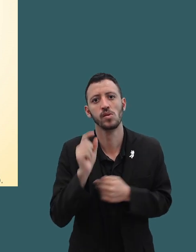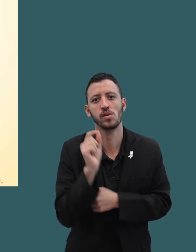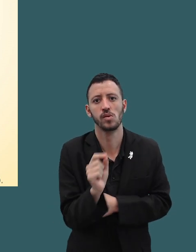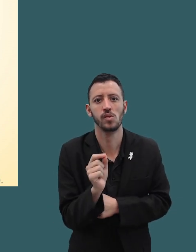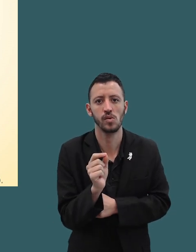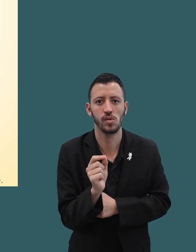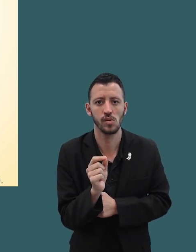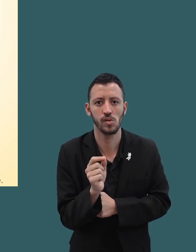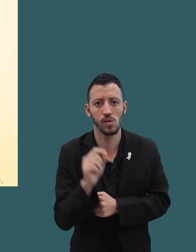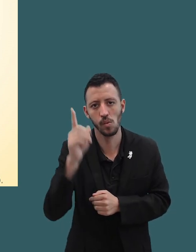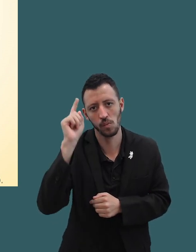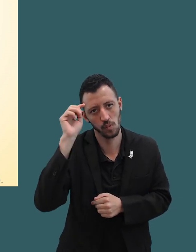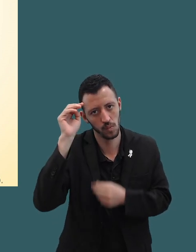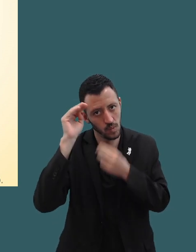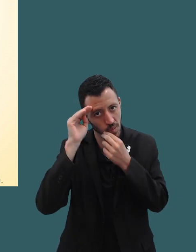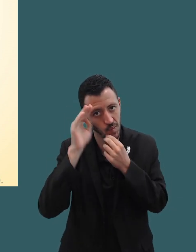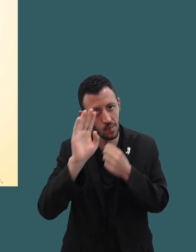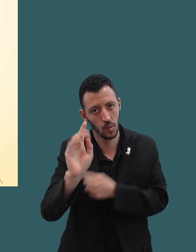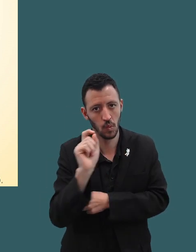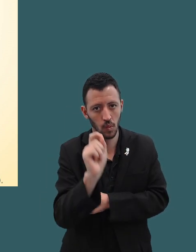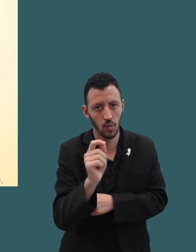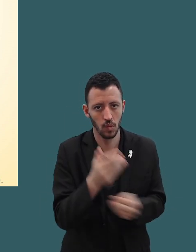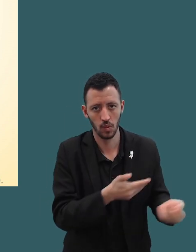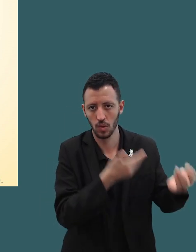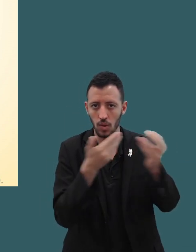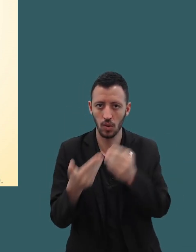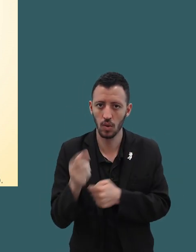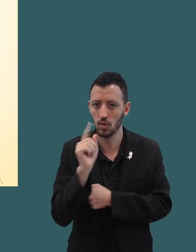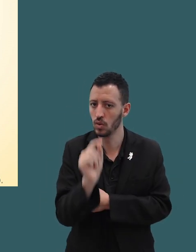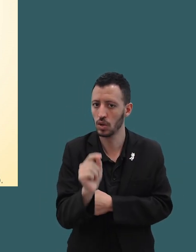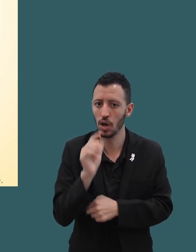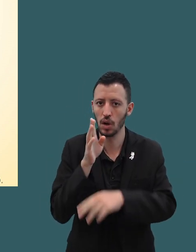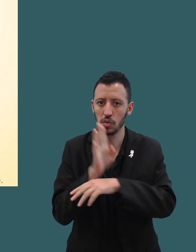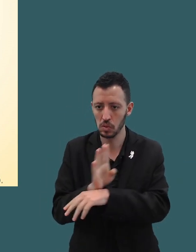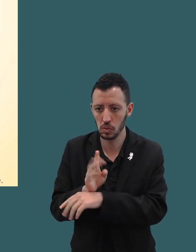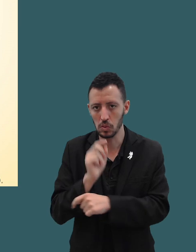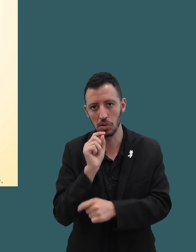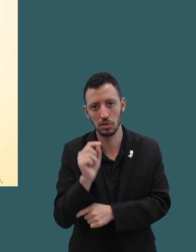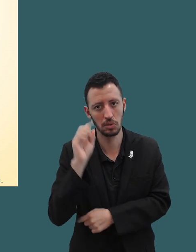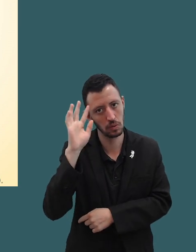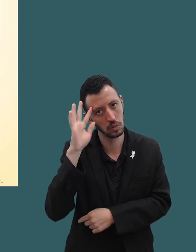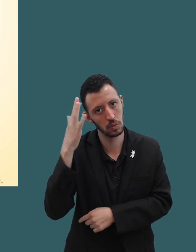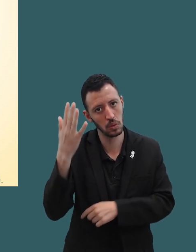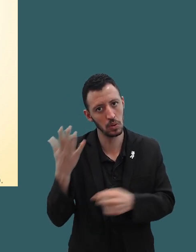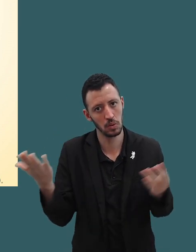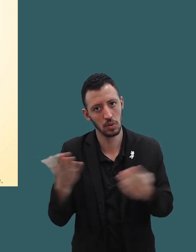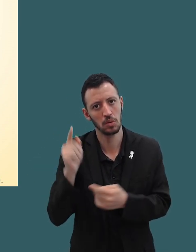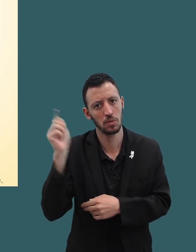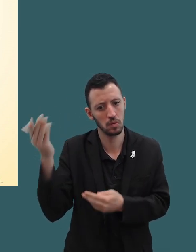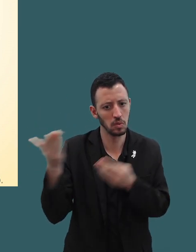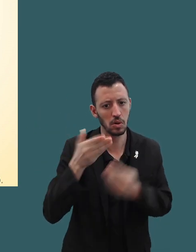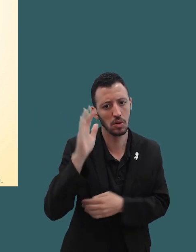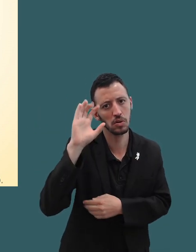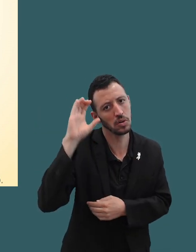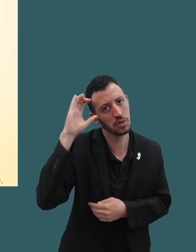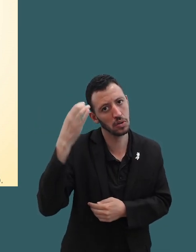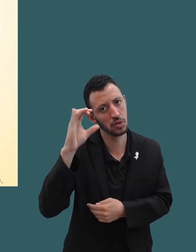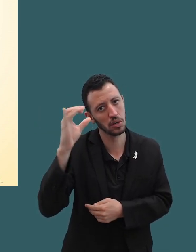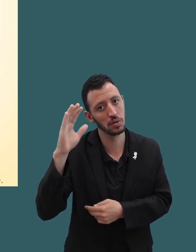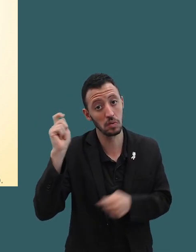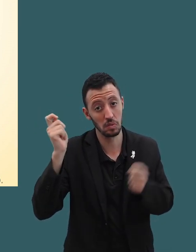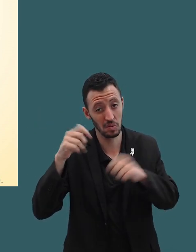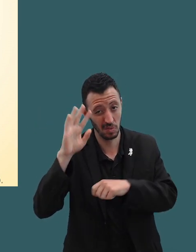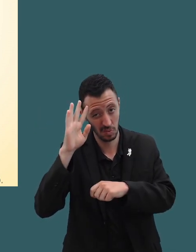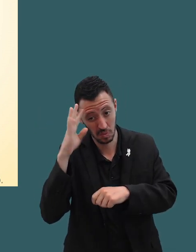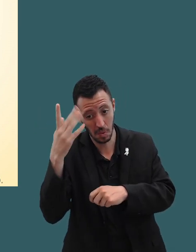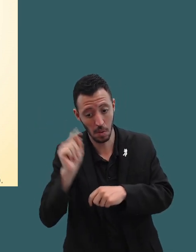essência, né, trazer um benefício, trazer soluções, quer dizer, que a ciência possa trazer soluções para